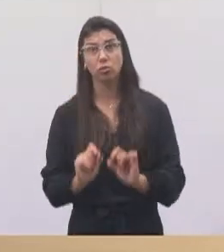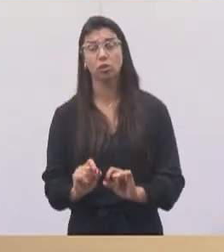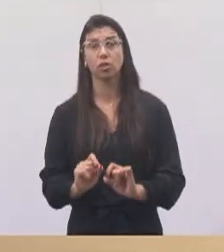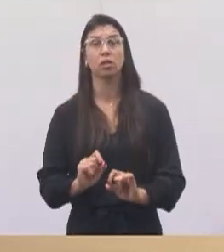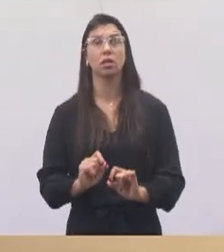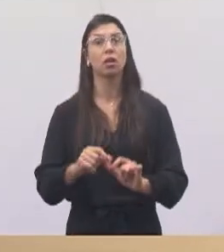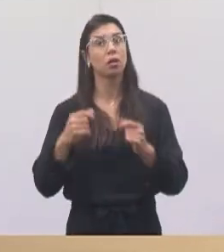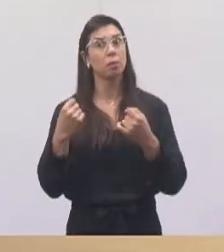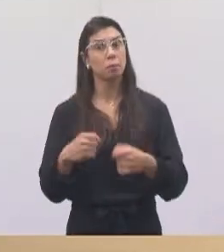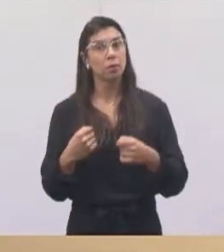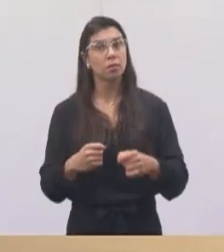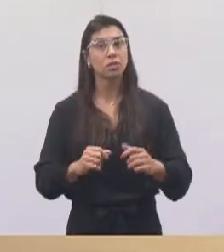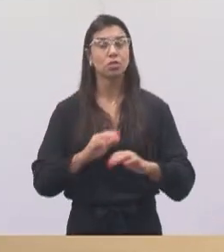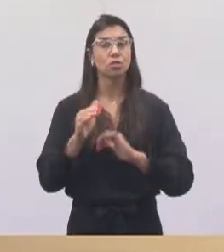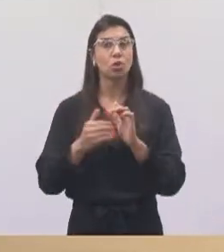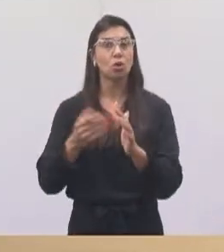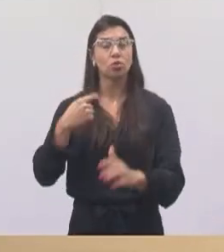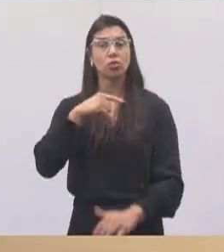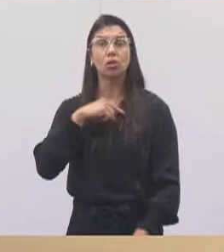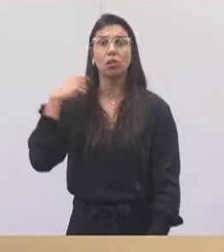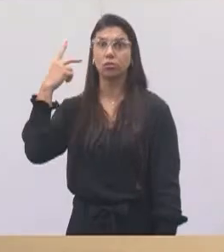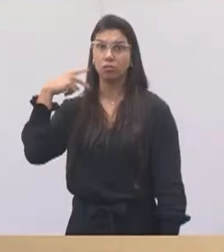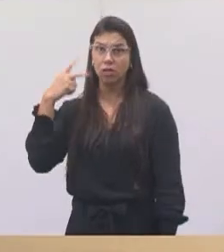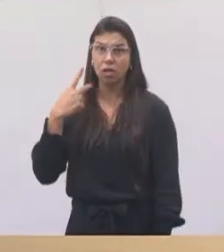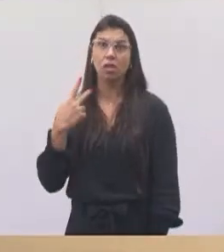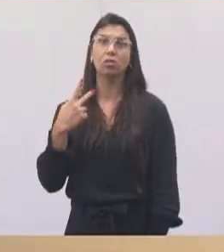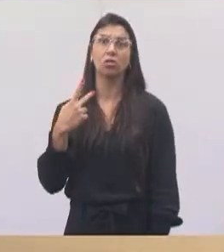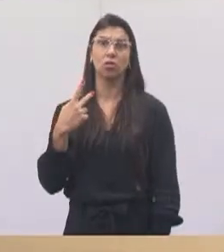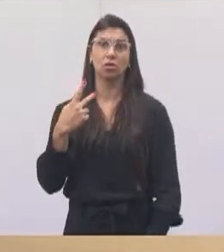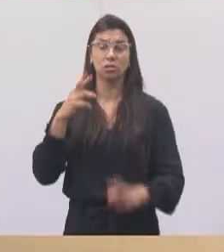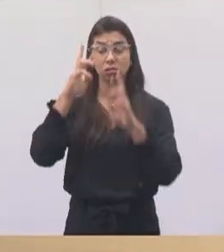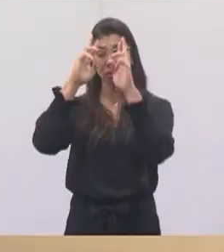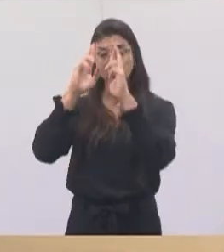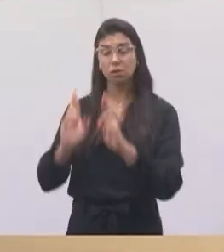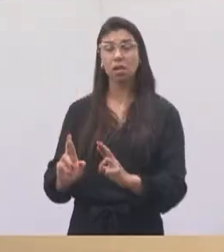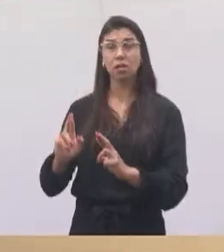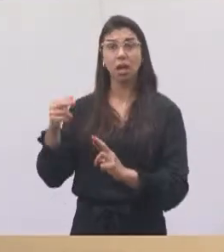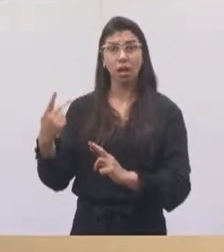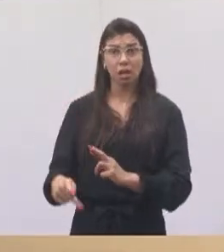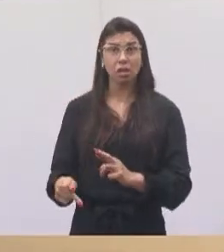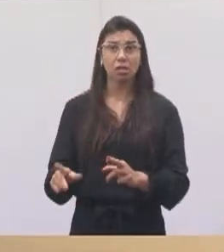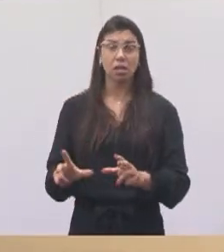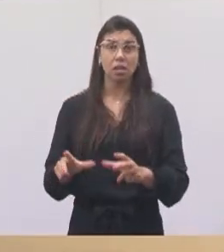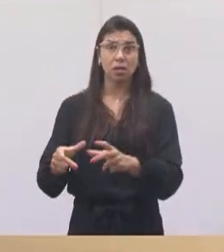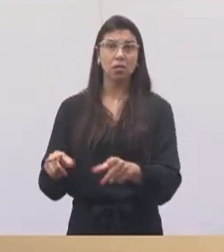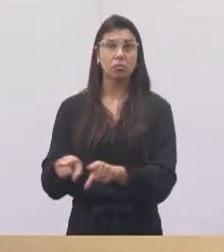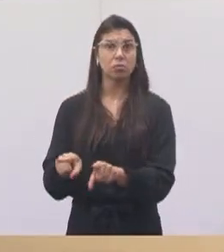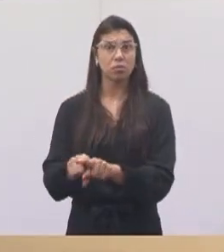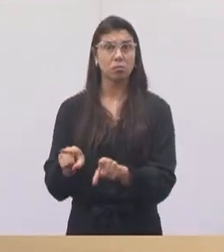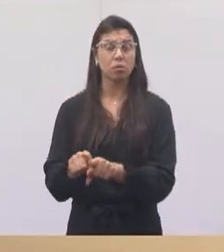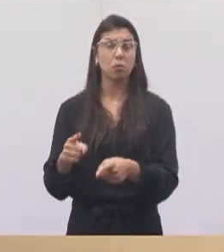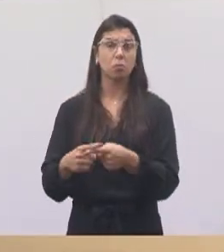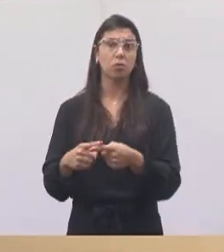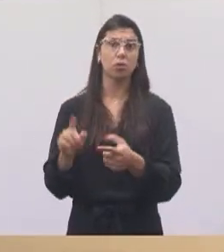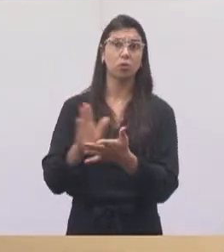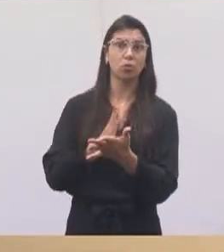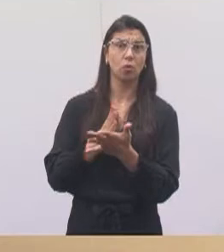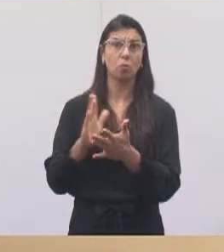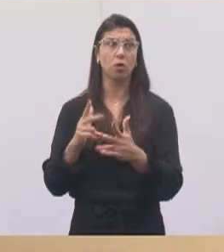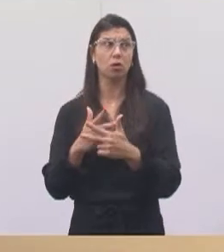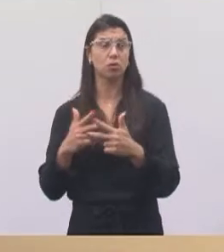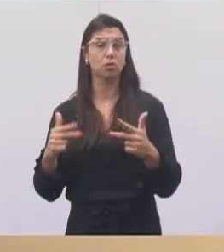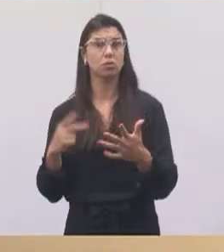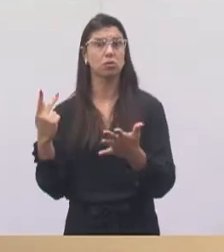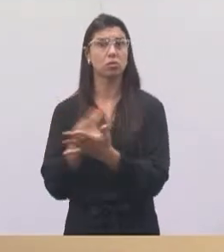partir de todos nós vereadores. As coisas que alguns se sujeitam nessa casa